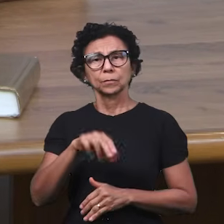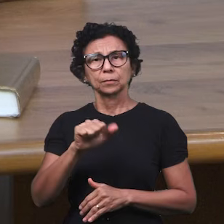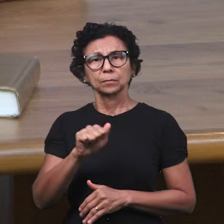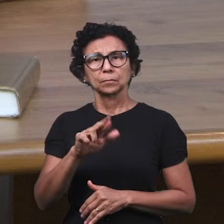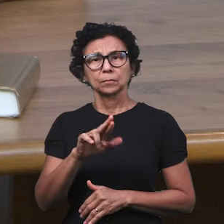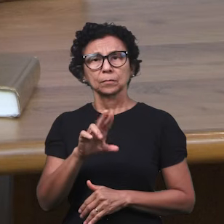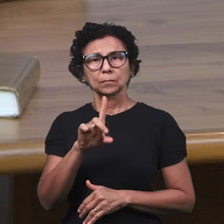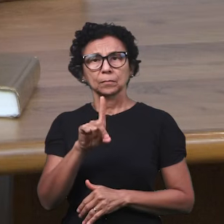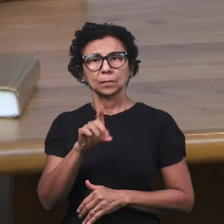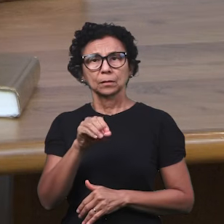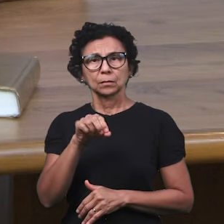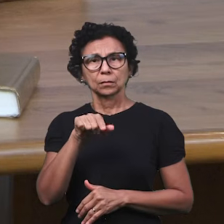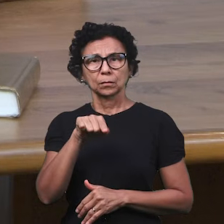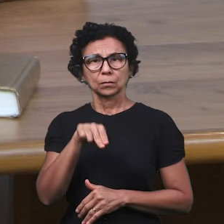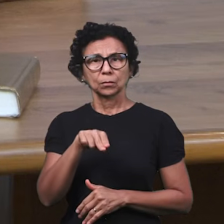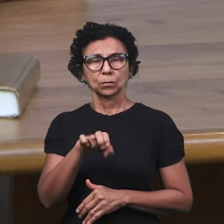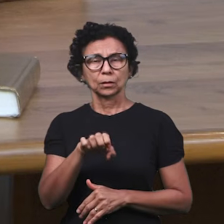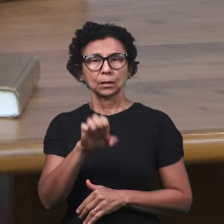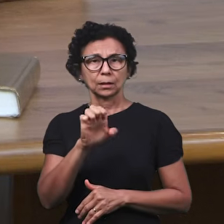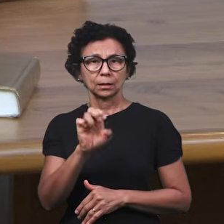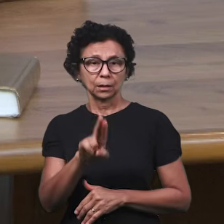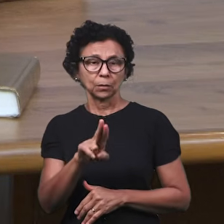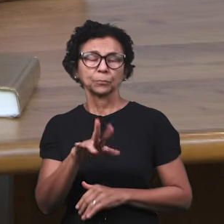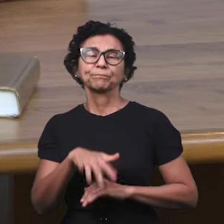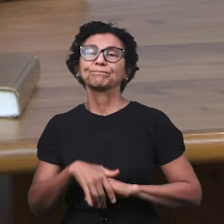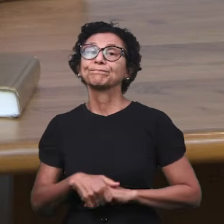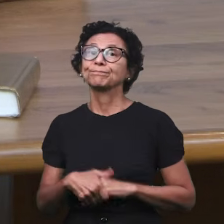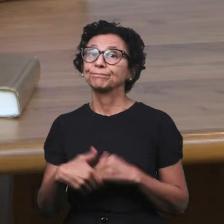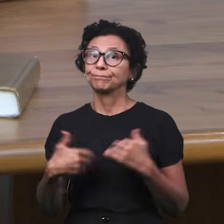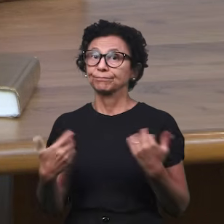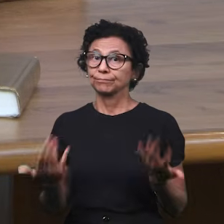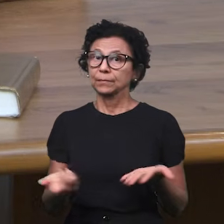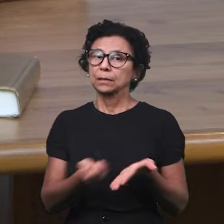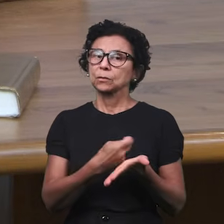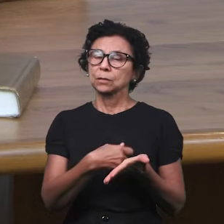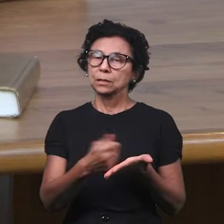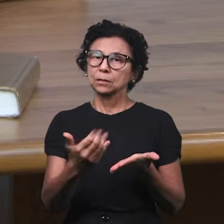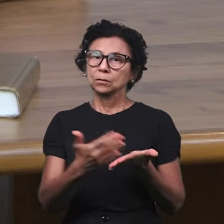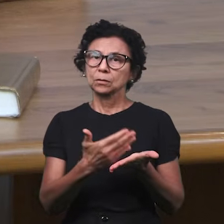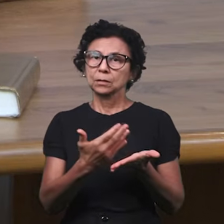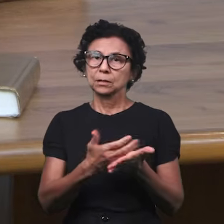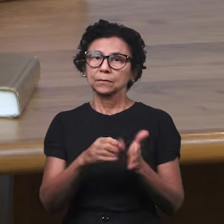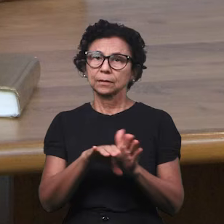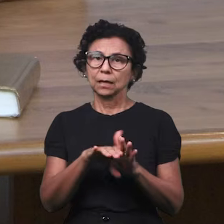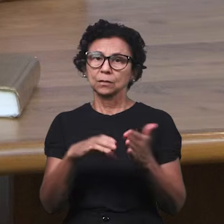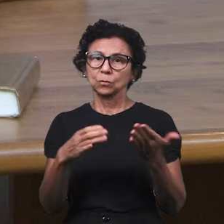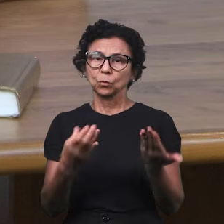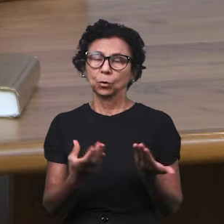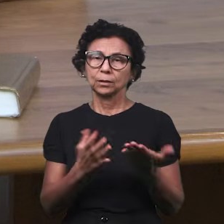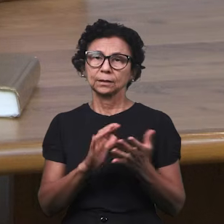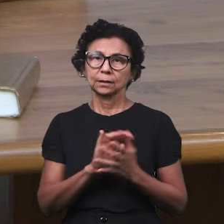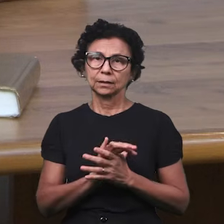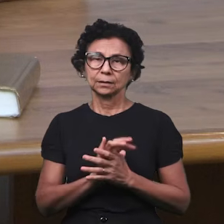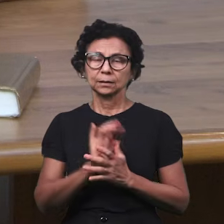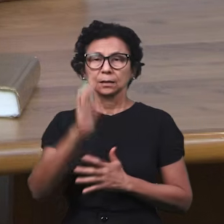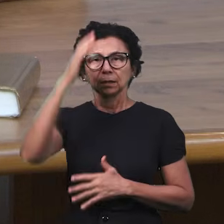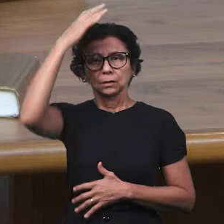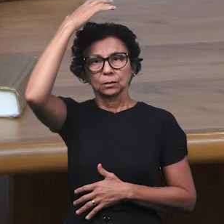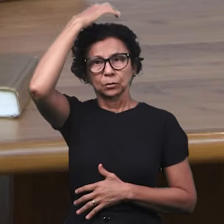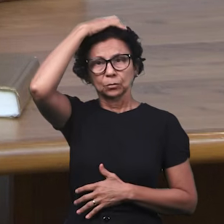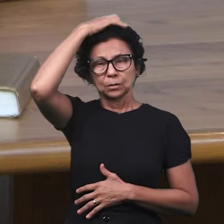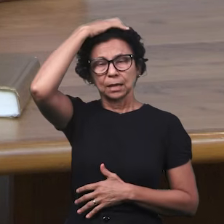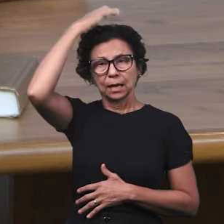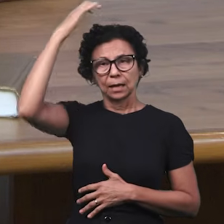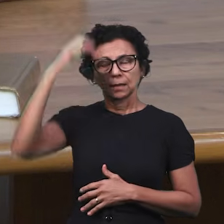engrandeceu, porventura não estão escritas no livro das crônicas dos reis da Média e da